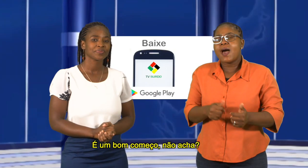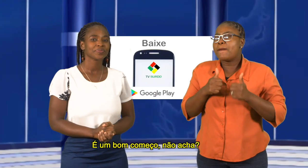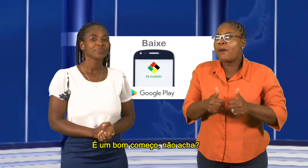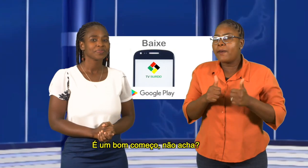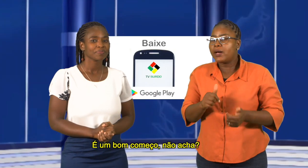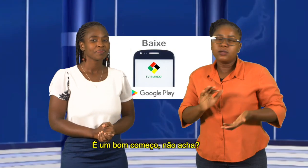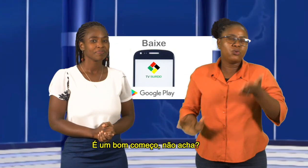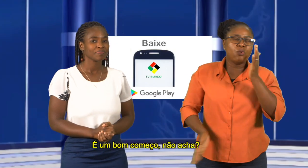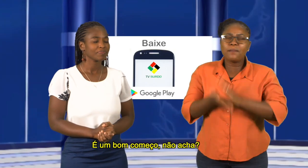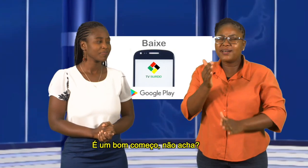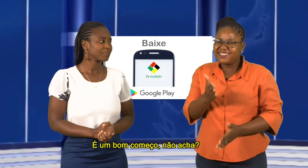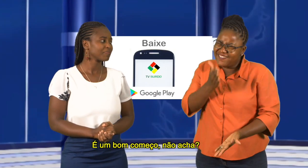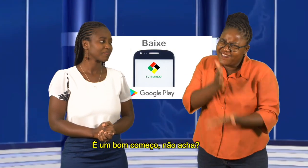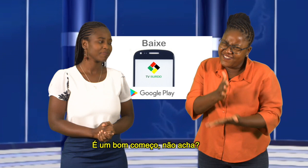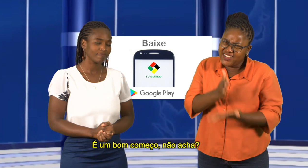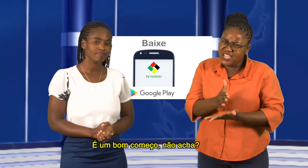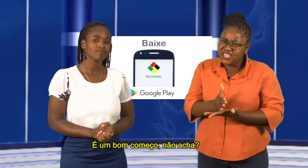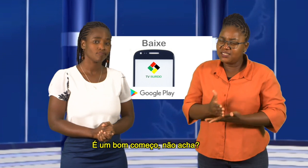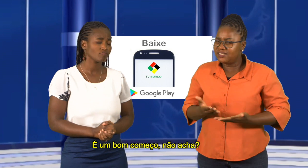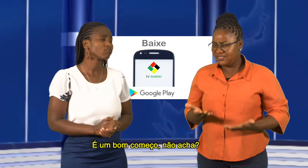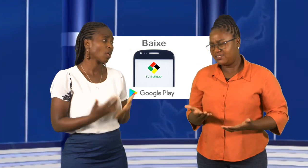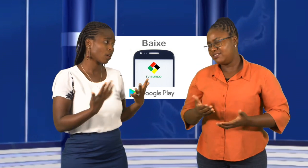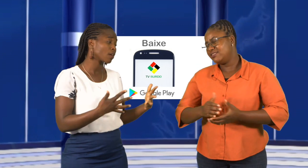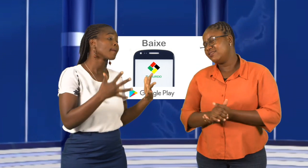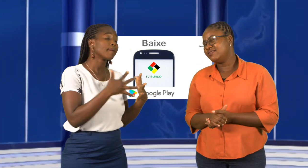É um bom começo, não acha?